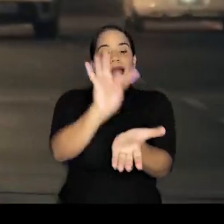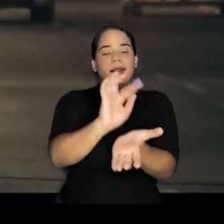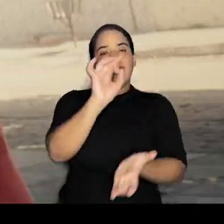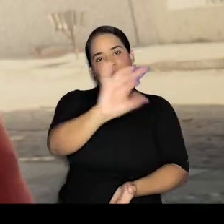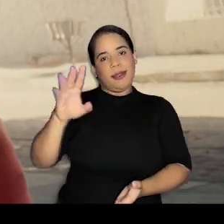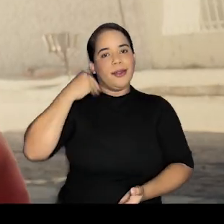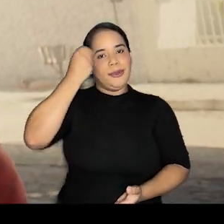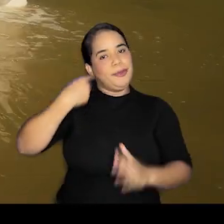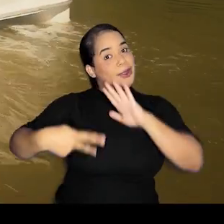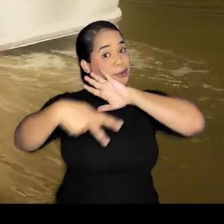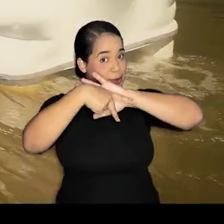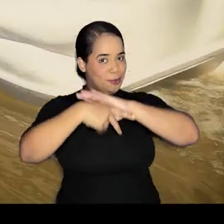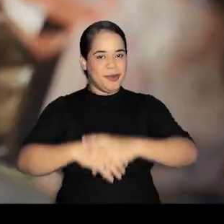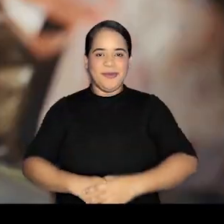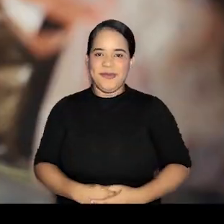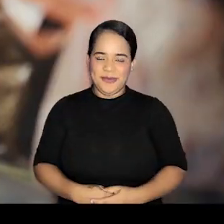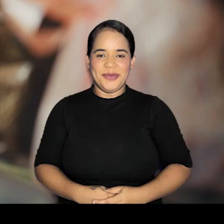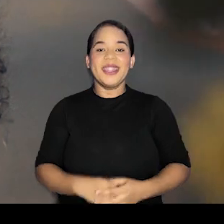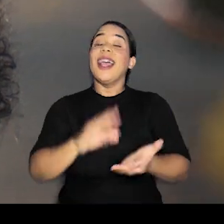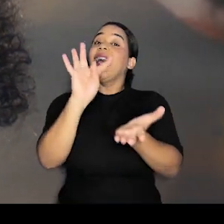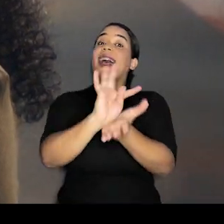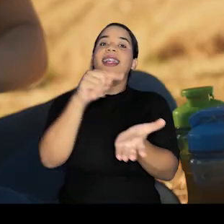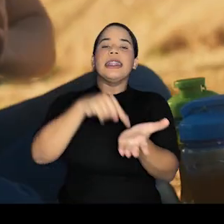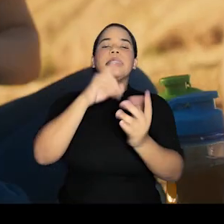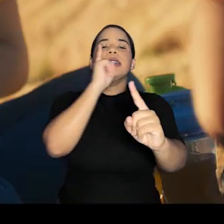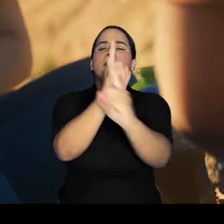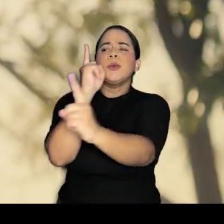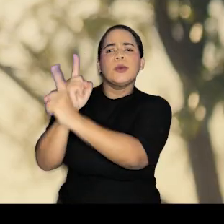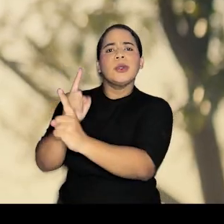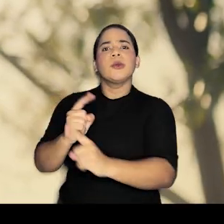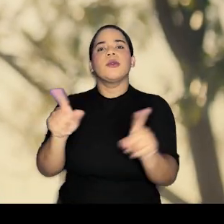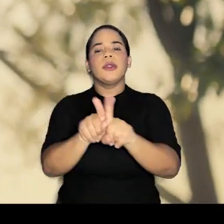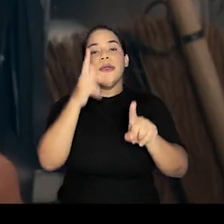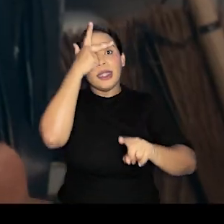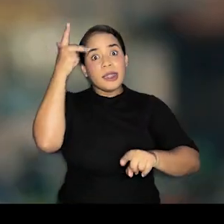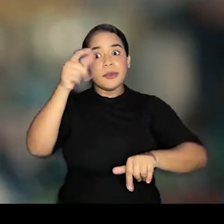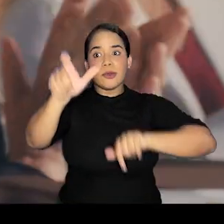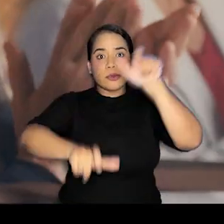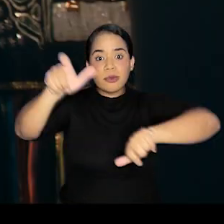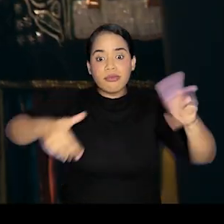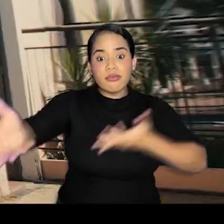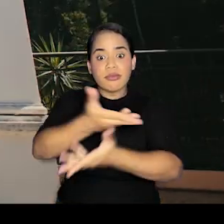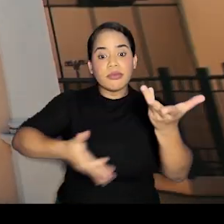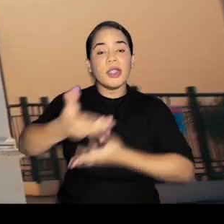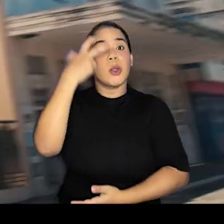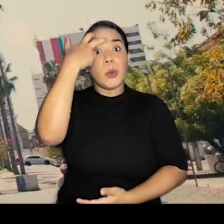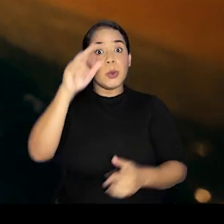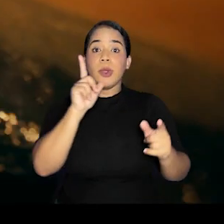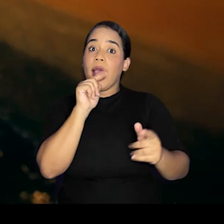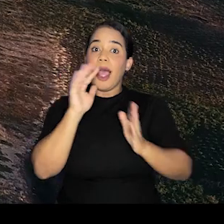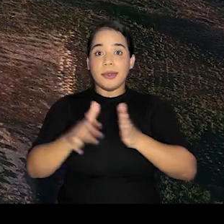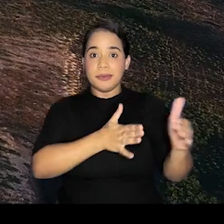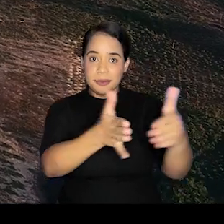a Teresina que cada um pode chamar de sua. Existe a Teresina dos encontros, das gentes, das culturas